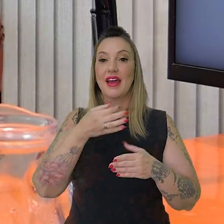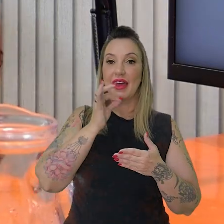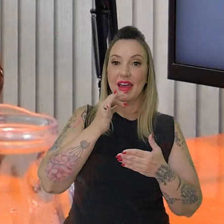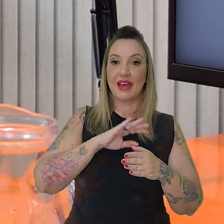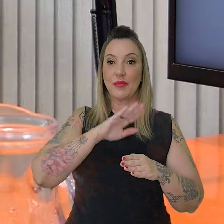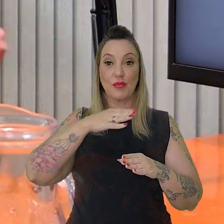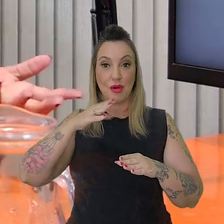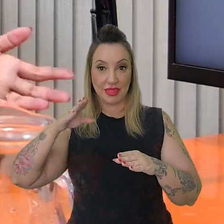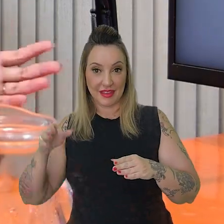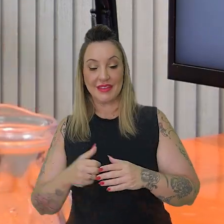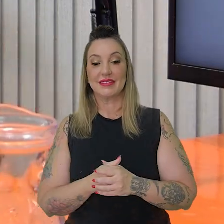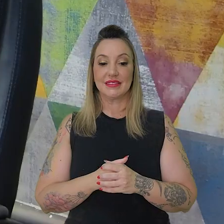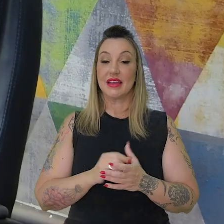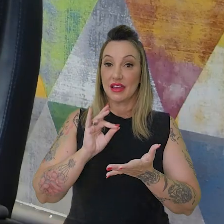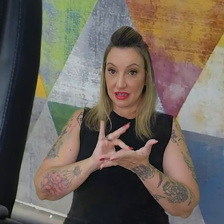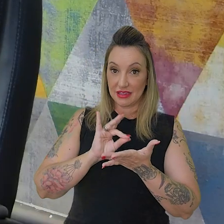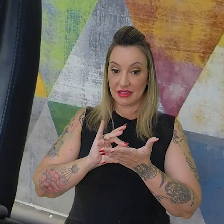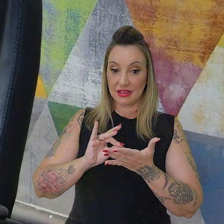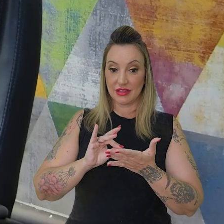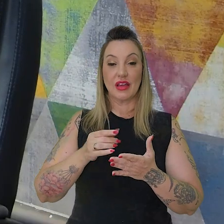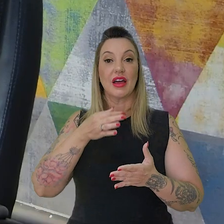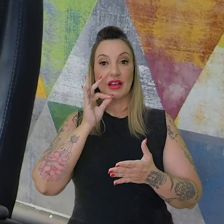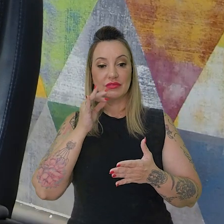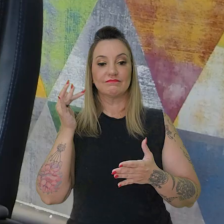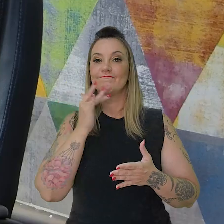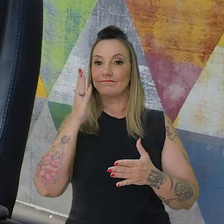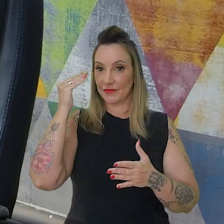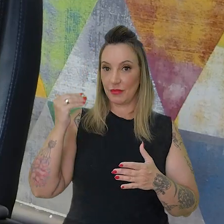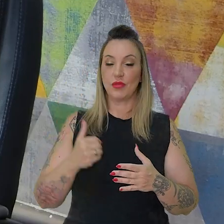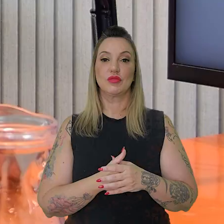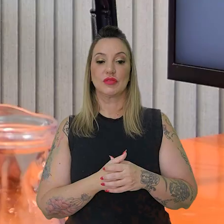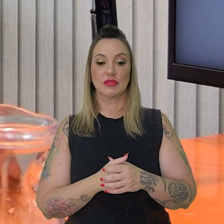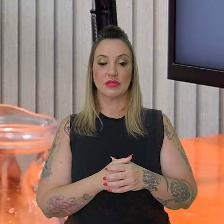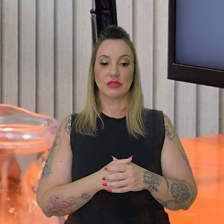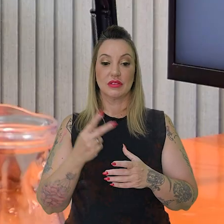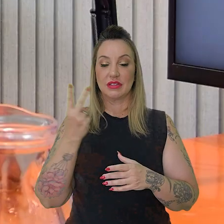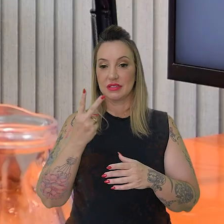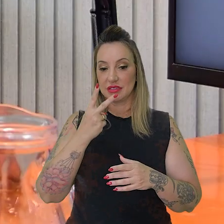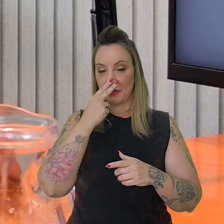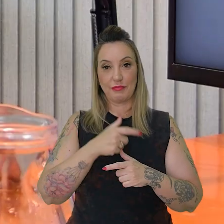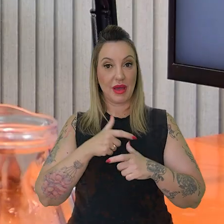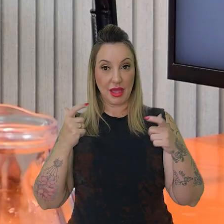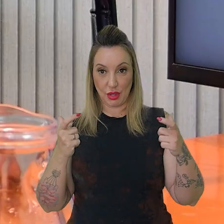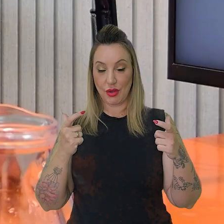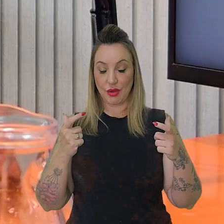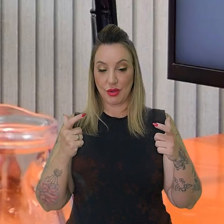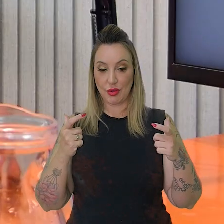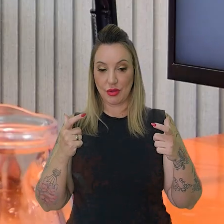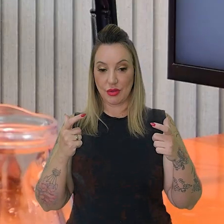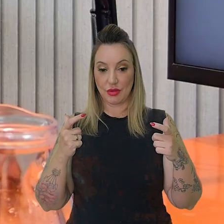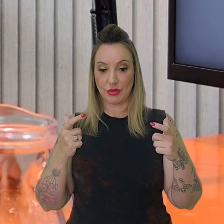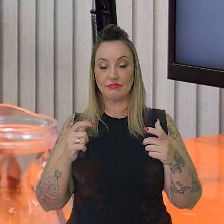nas montanhas É verdade o café do Espírito Santo é muito famoso né É nós somos segundo acho né o maior do do